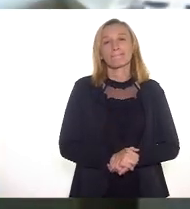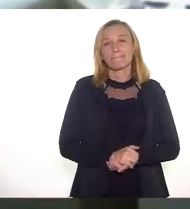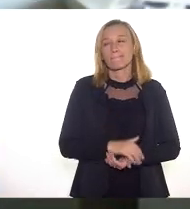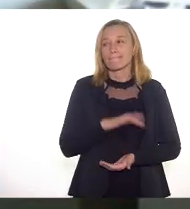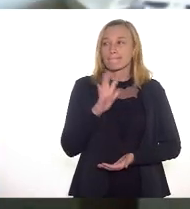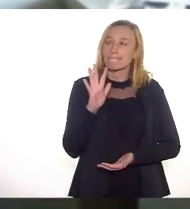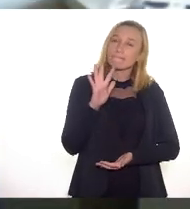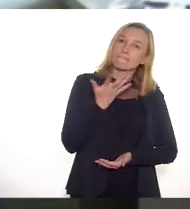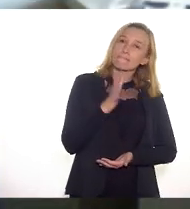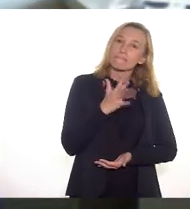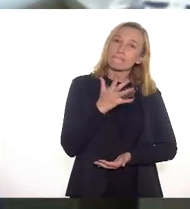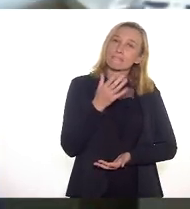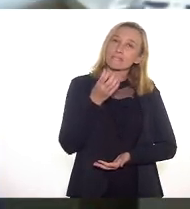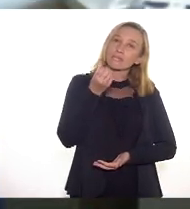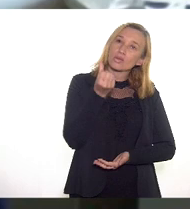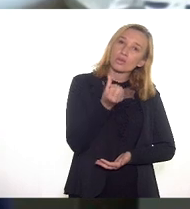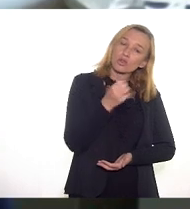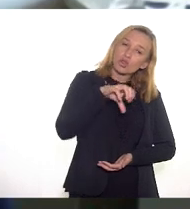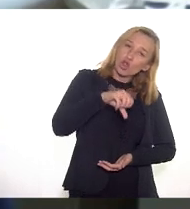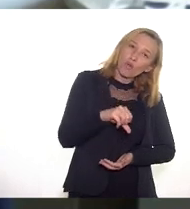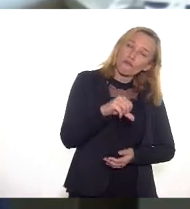uma média de